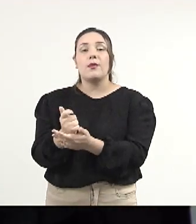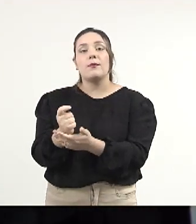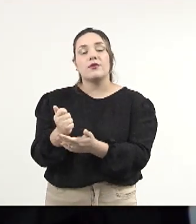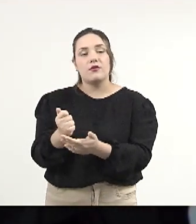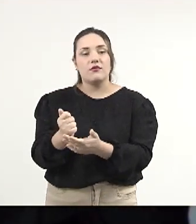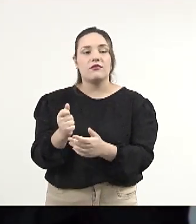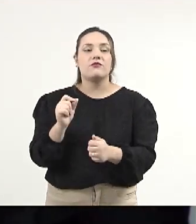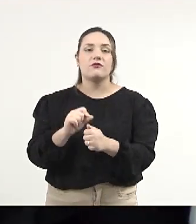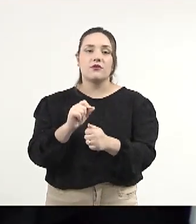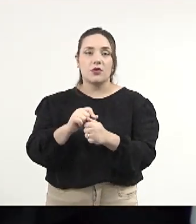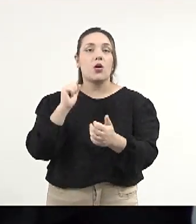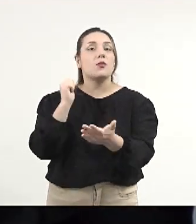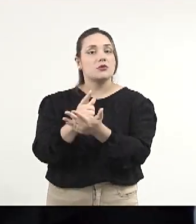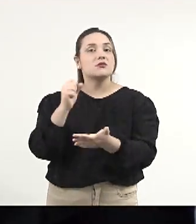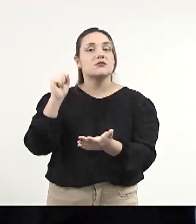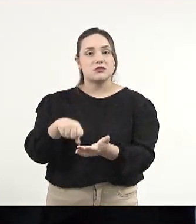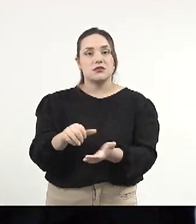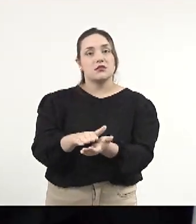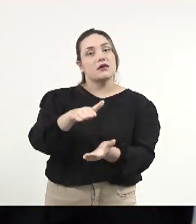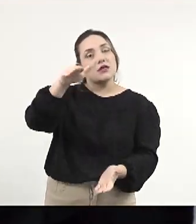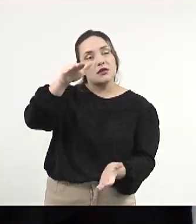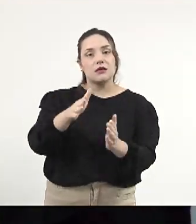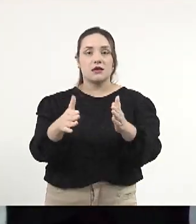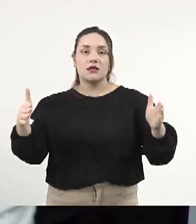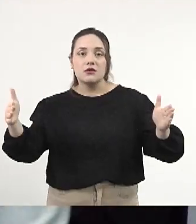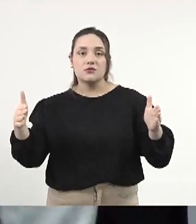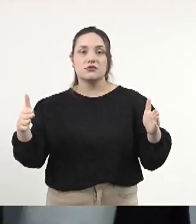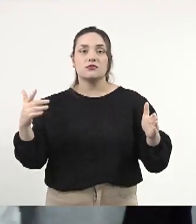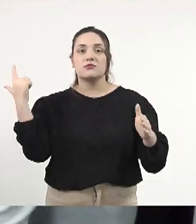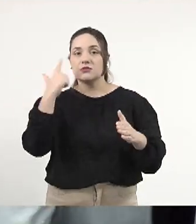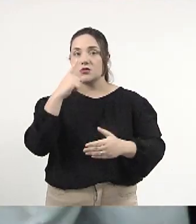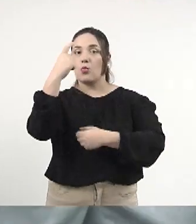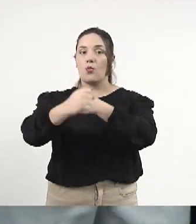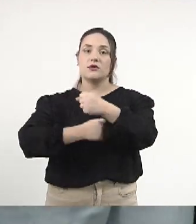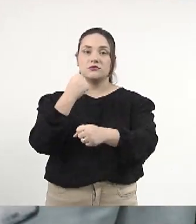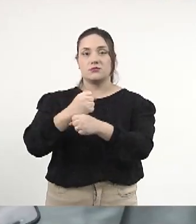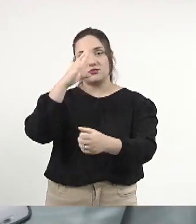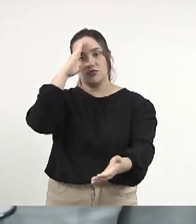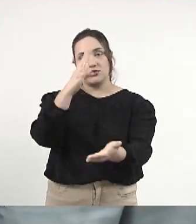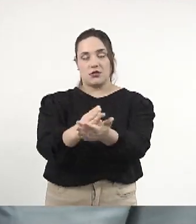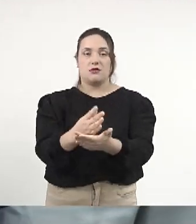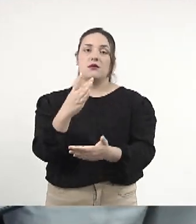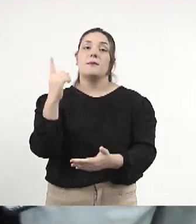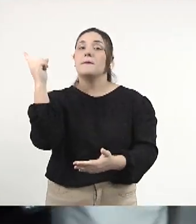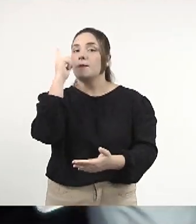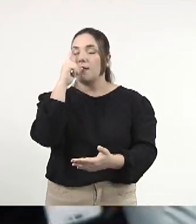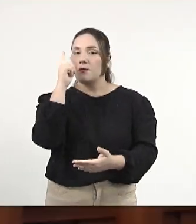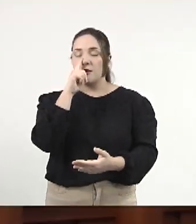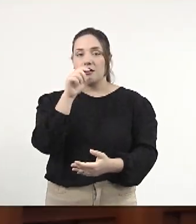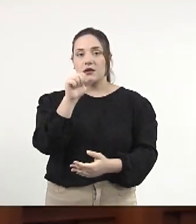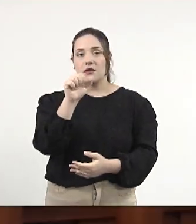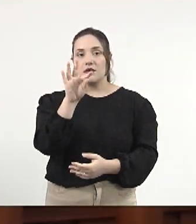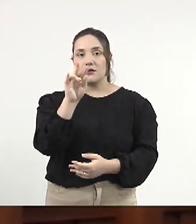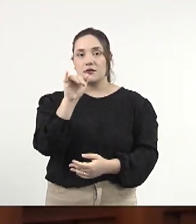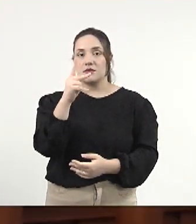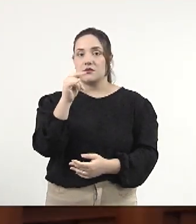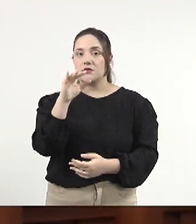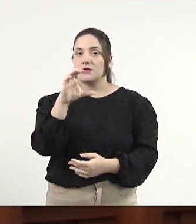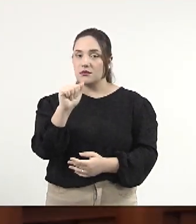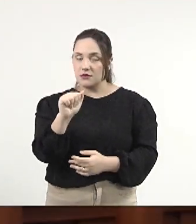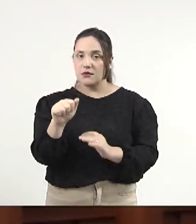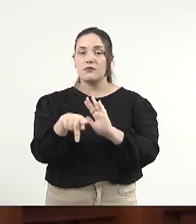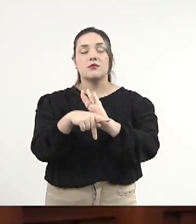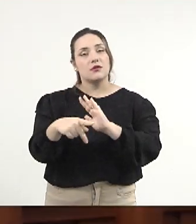feita uma aquisição para o município que vai atender durante 1 ano as mães atípicas e as crianças. Então, eu quero dizer para você o